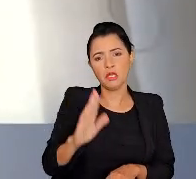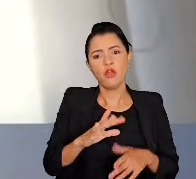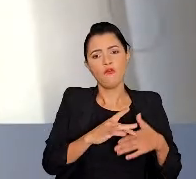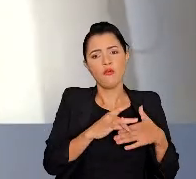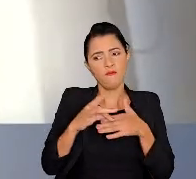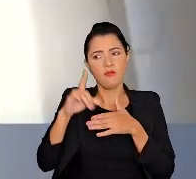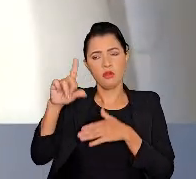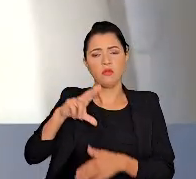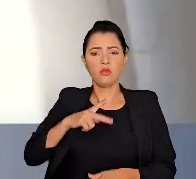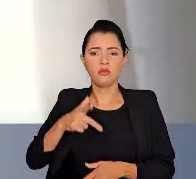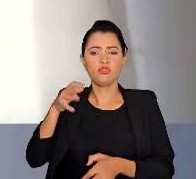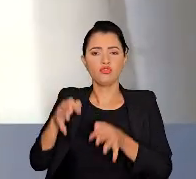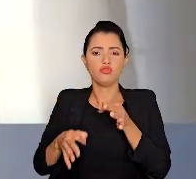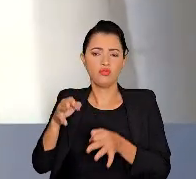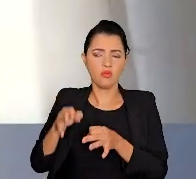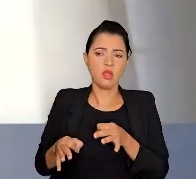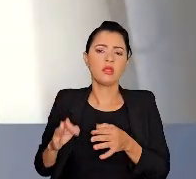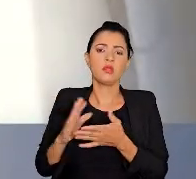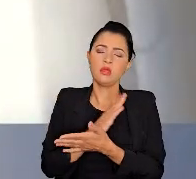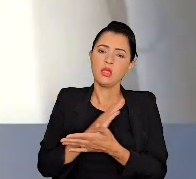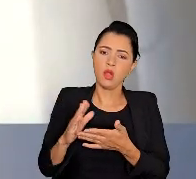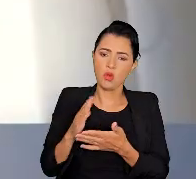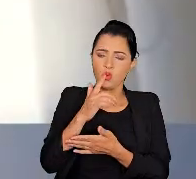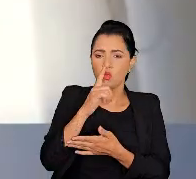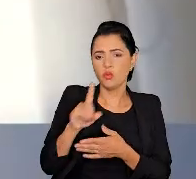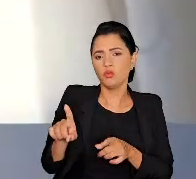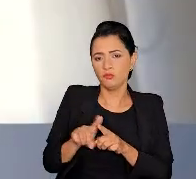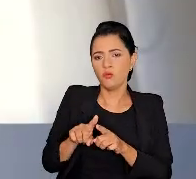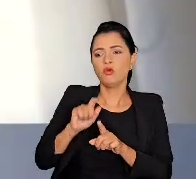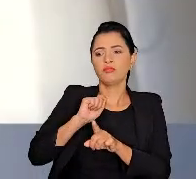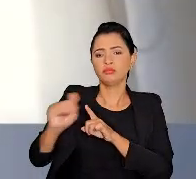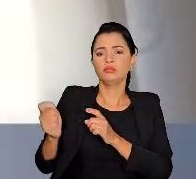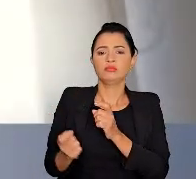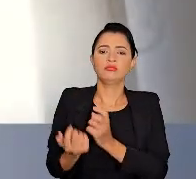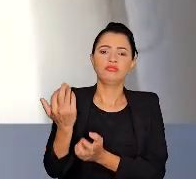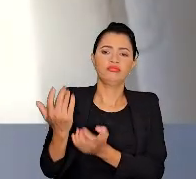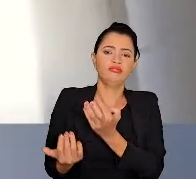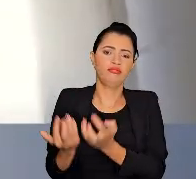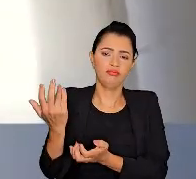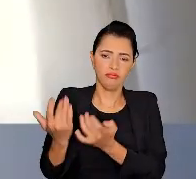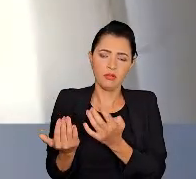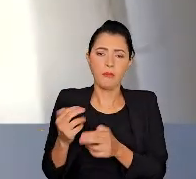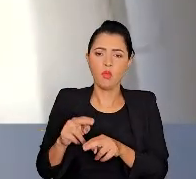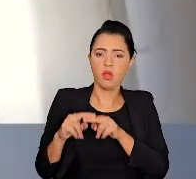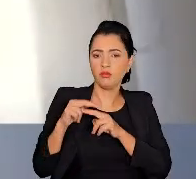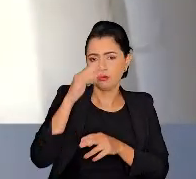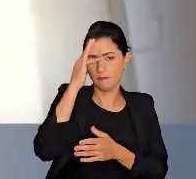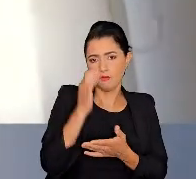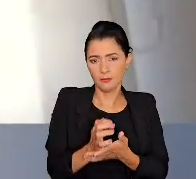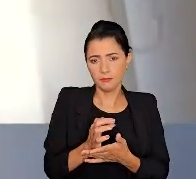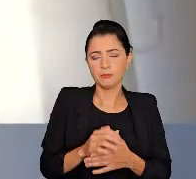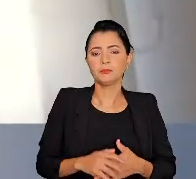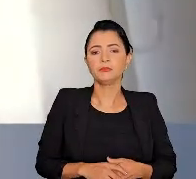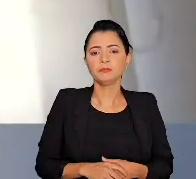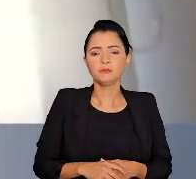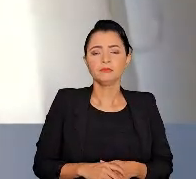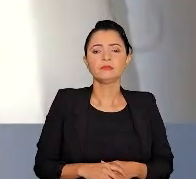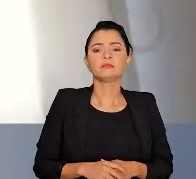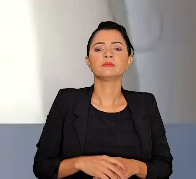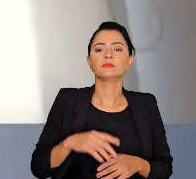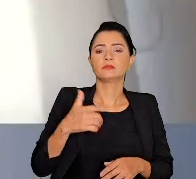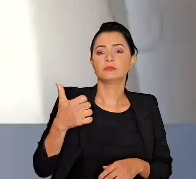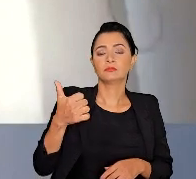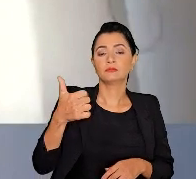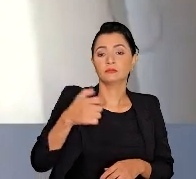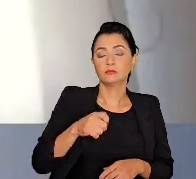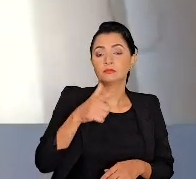Portugal, julgados e, em alguns casos, queimados em autos da fé. No século XVII, a formação de uma